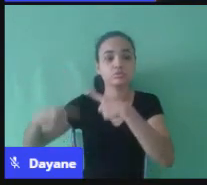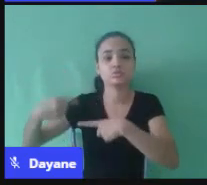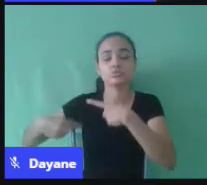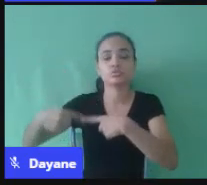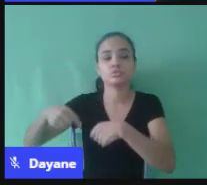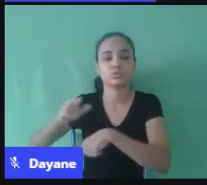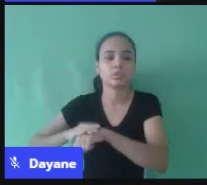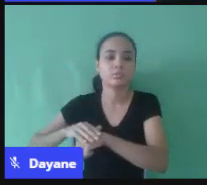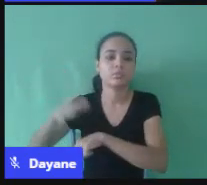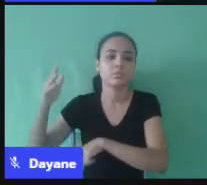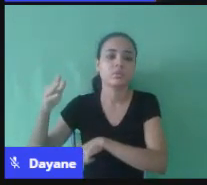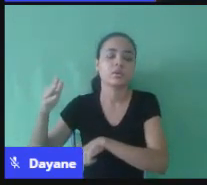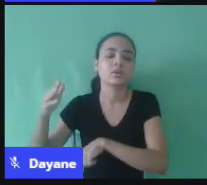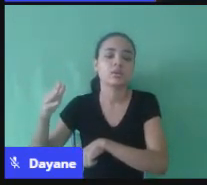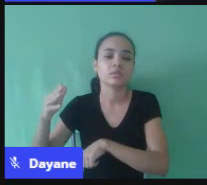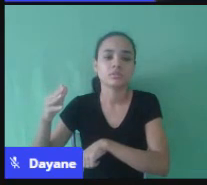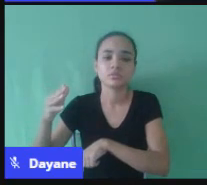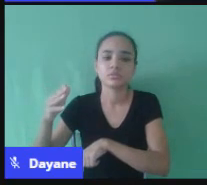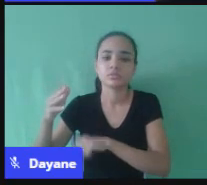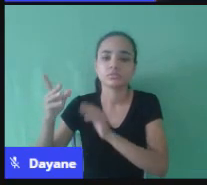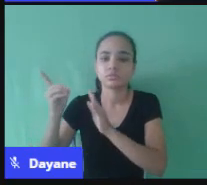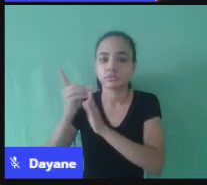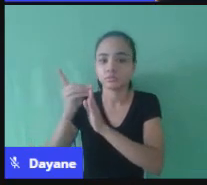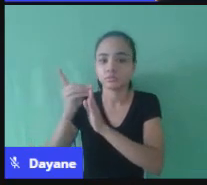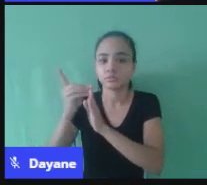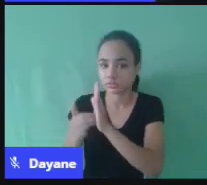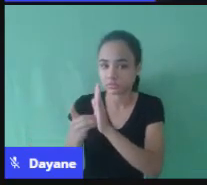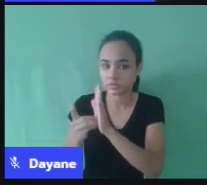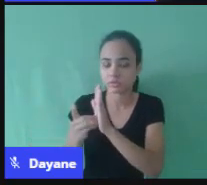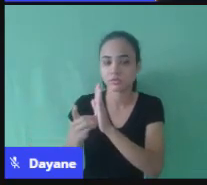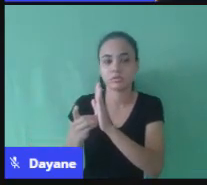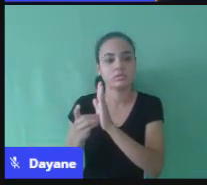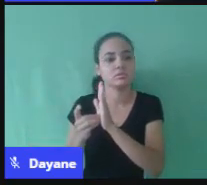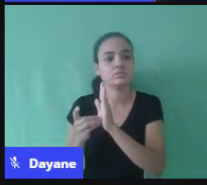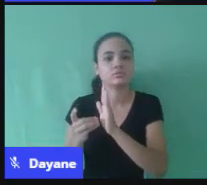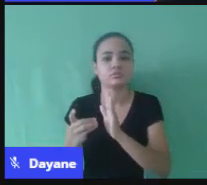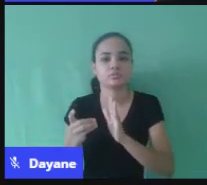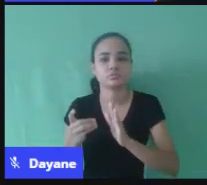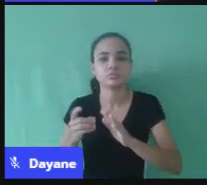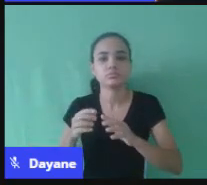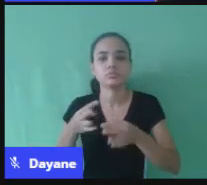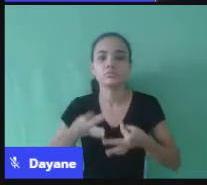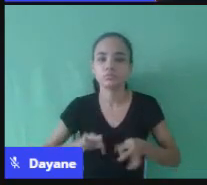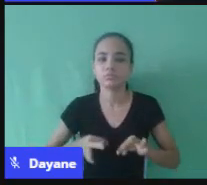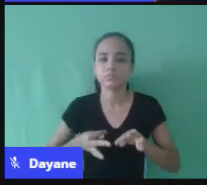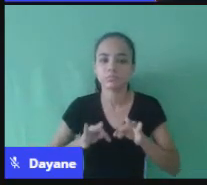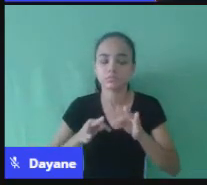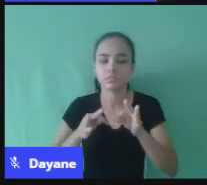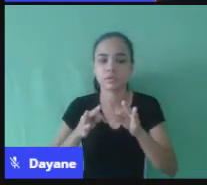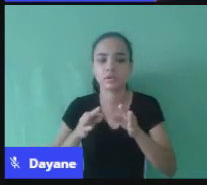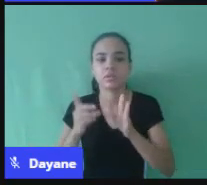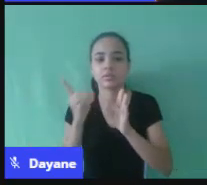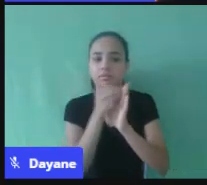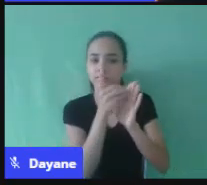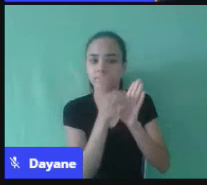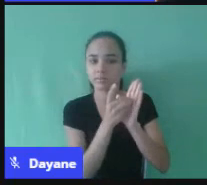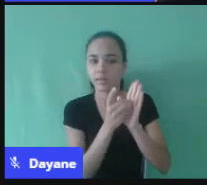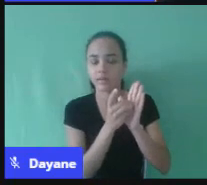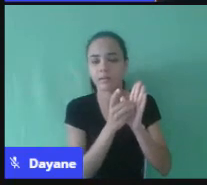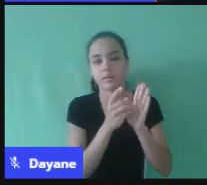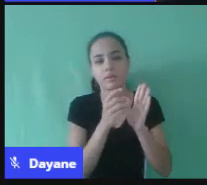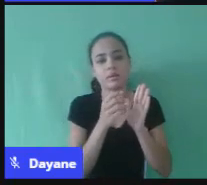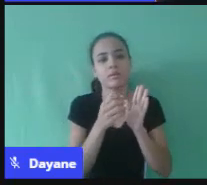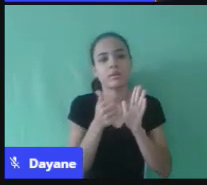práticas pedagógicas mais inovadoras ou metodologias ativas inovadoras. Então, o